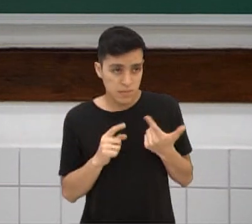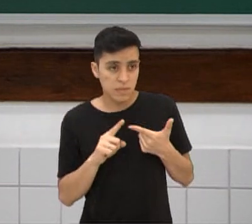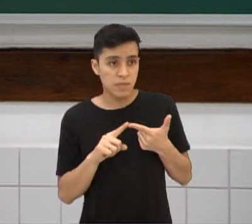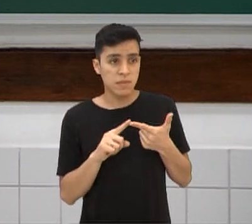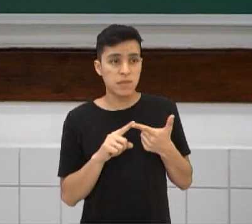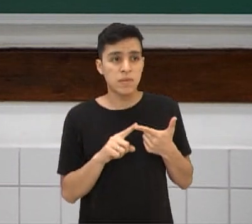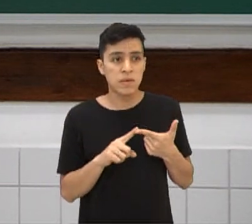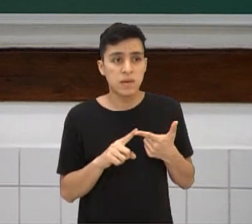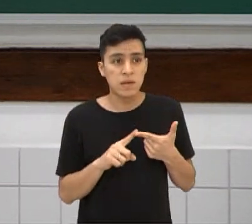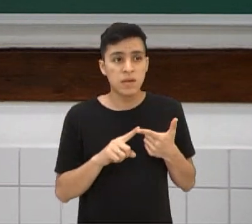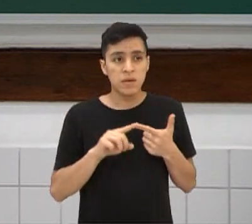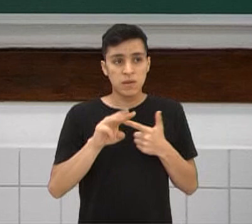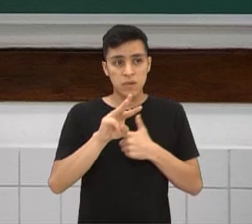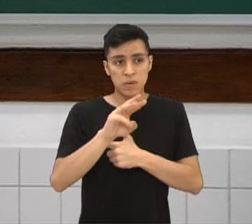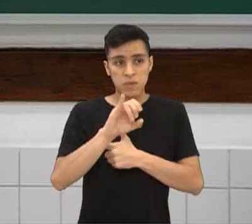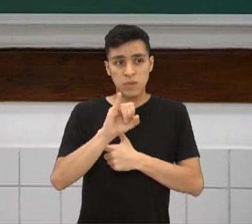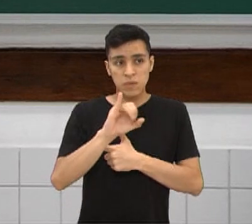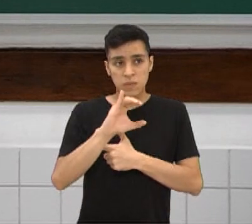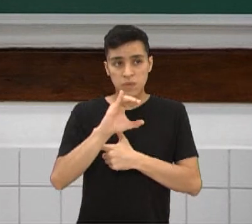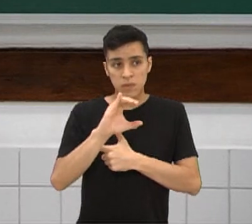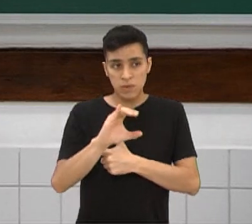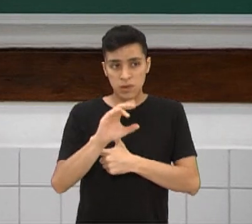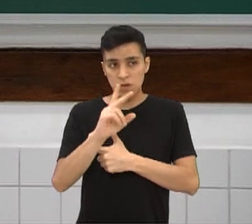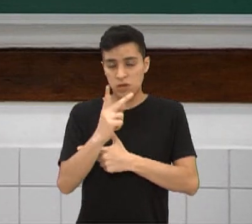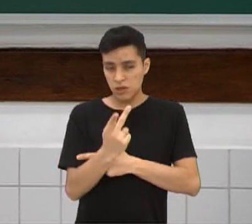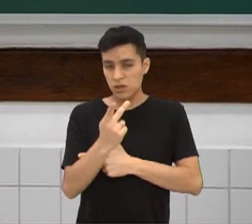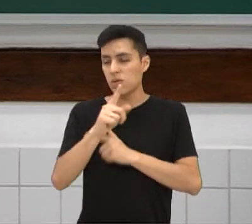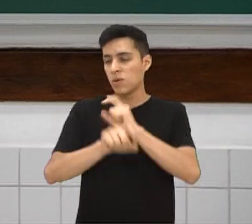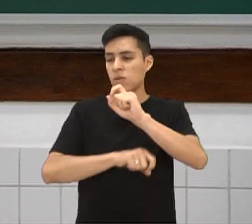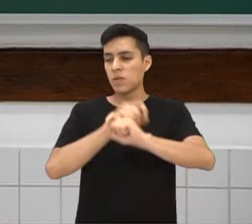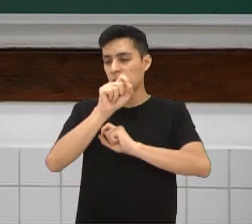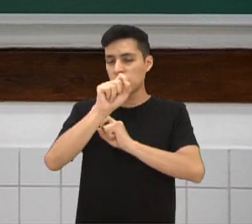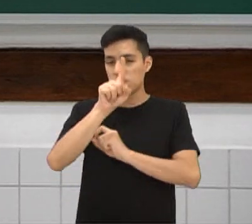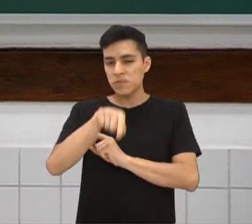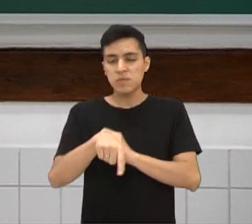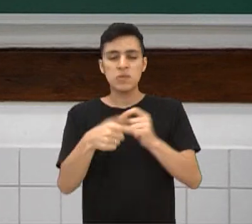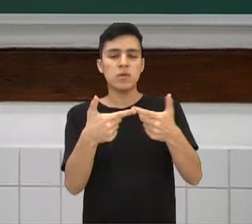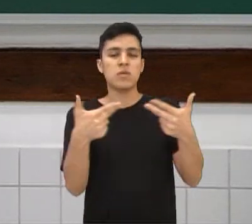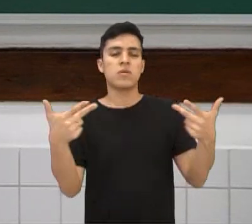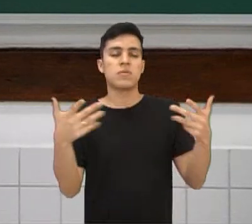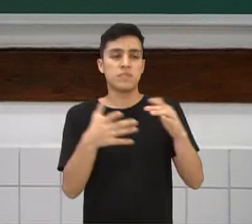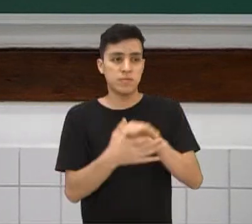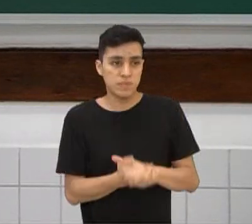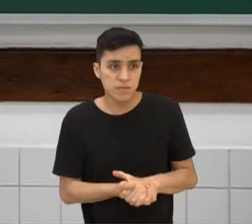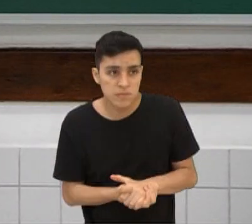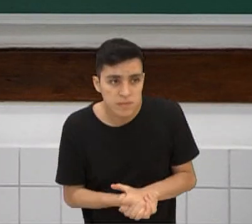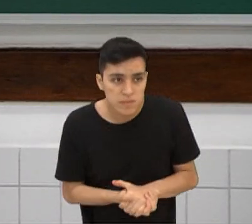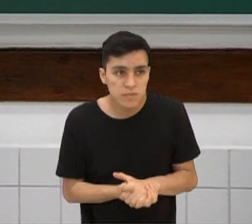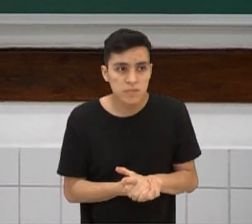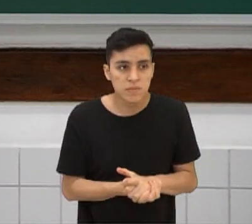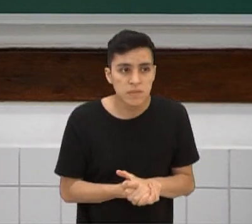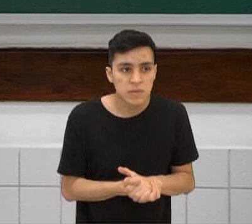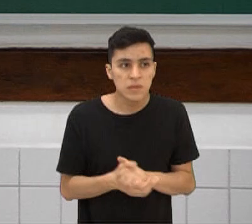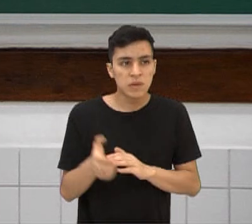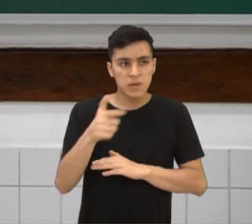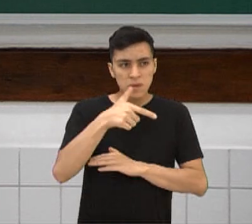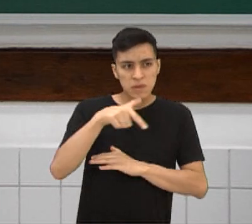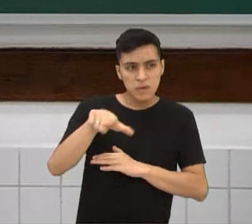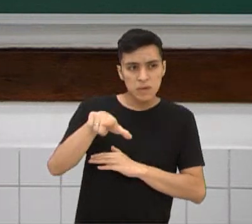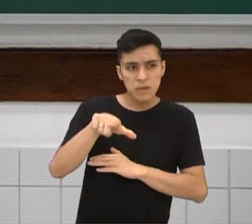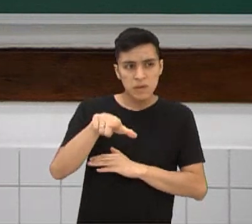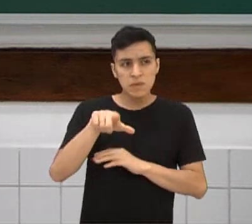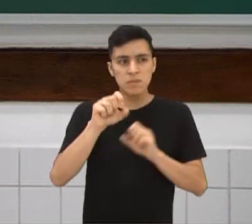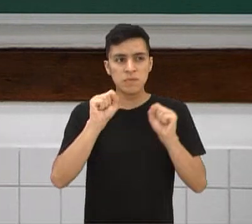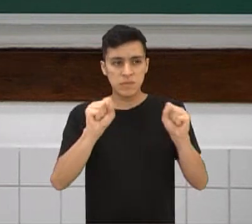Which, por sua vez, vai sempre fazer a relação quando indicarmos uma coisa. E that é um que pode ser usado tanto